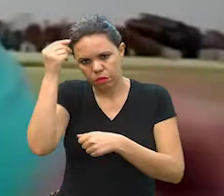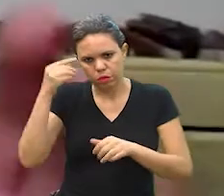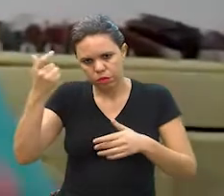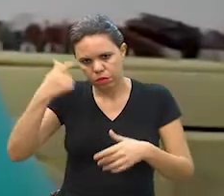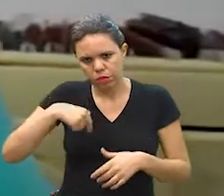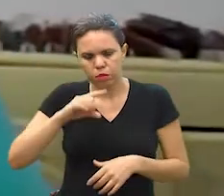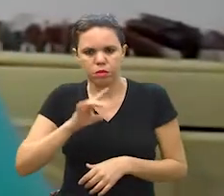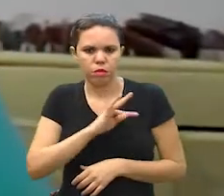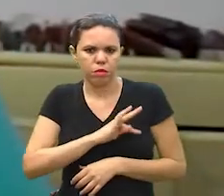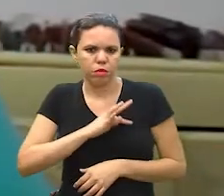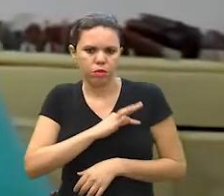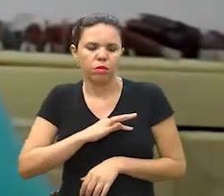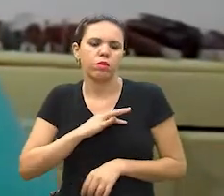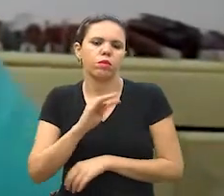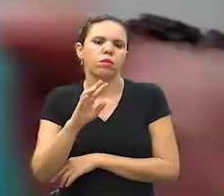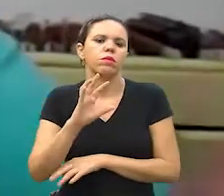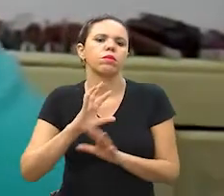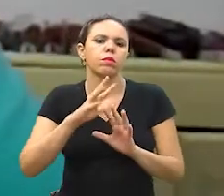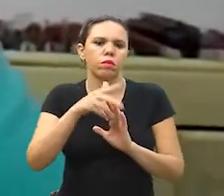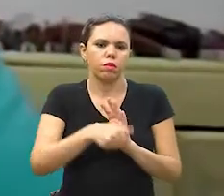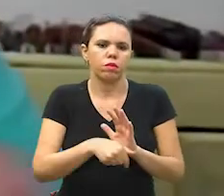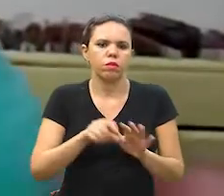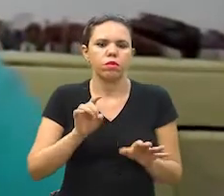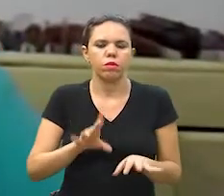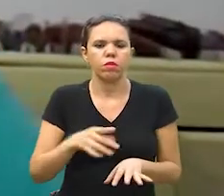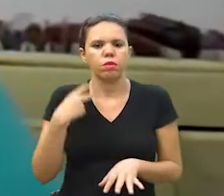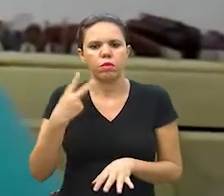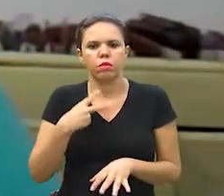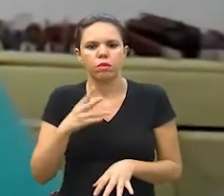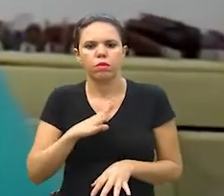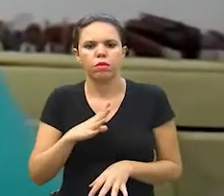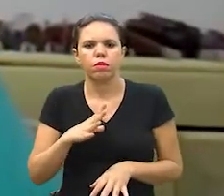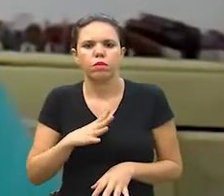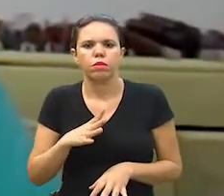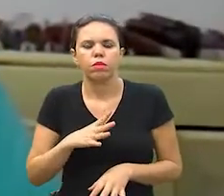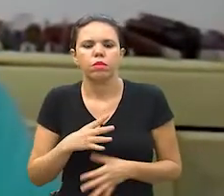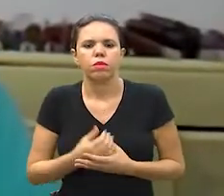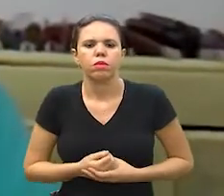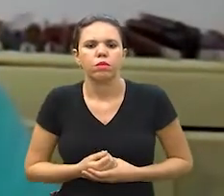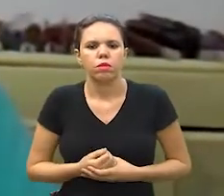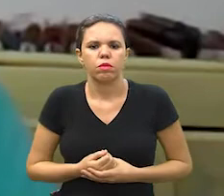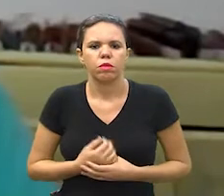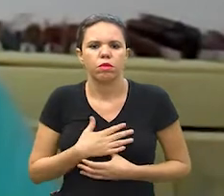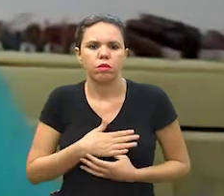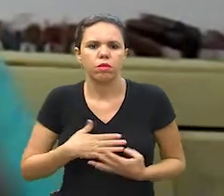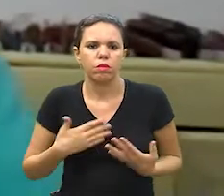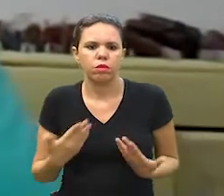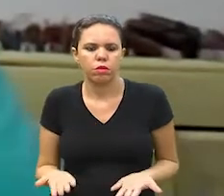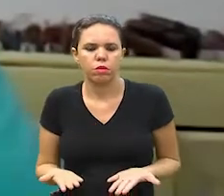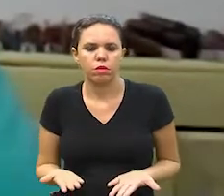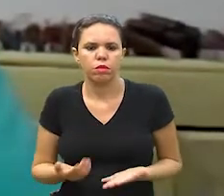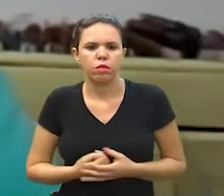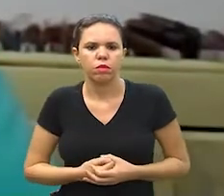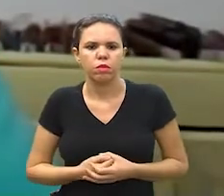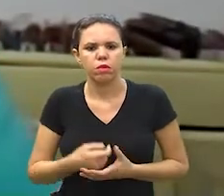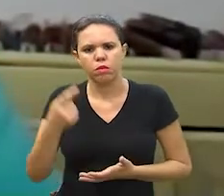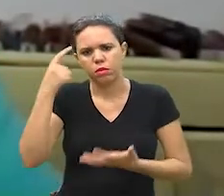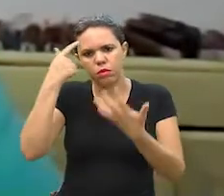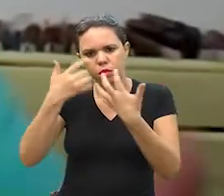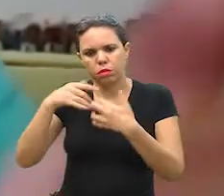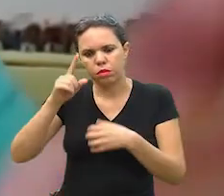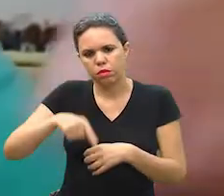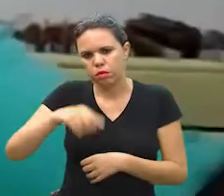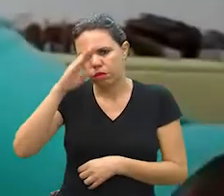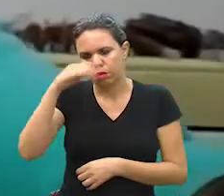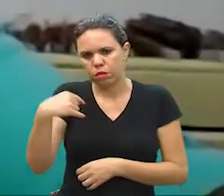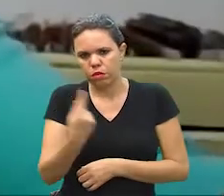eu sou técnico em educação ambiental e vereador na cidade, muita satisfação. Mas penso que é